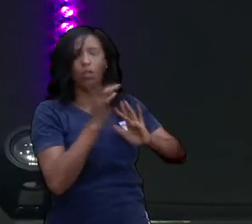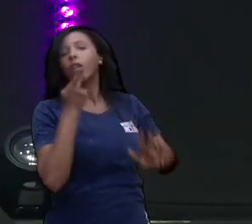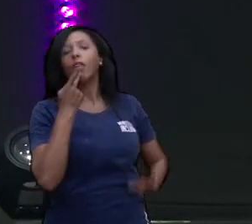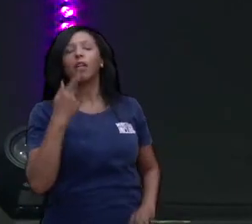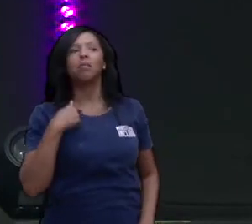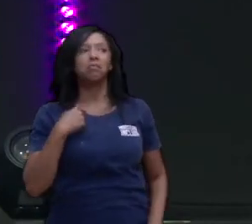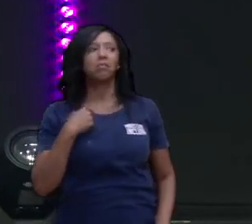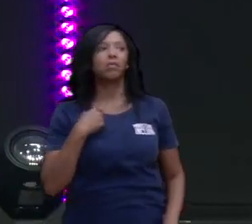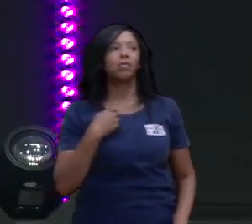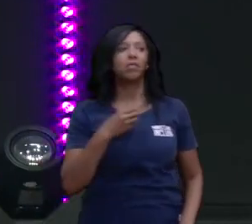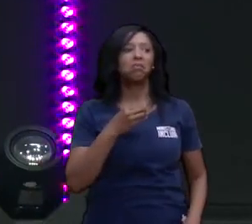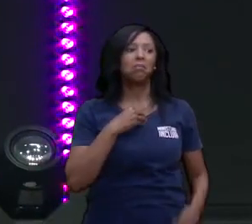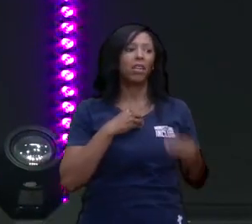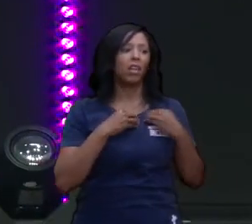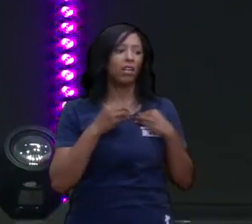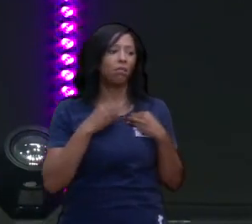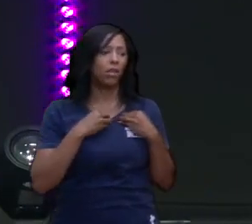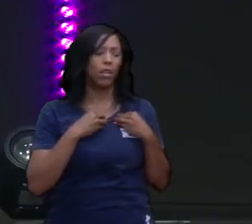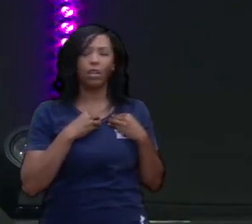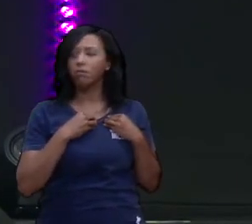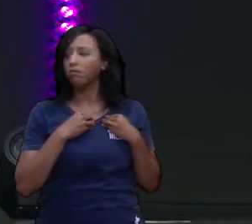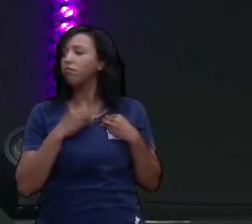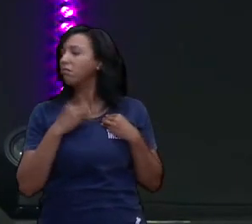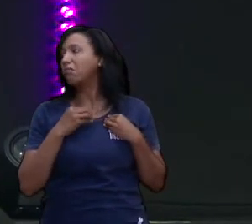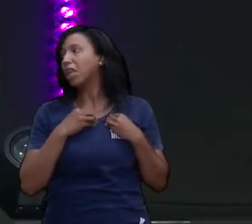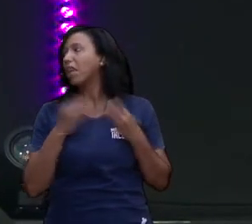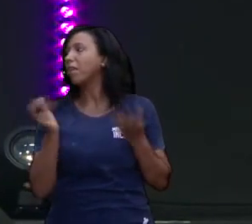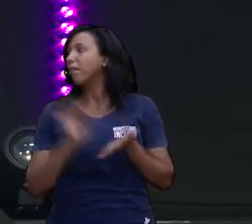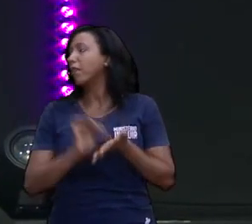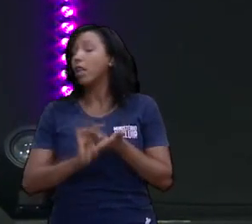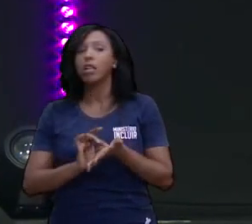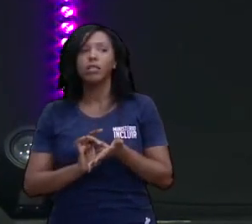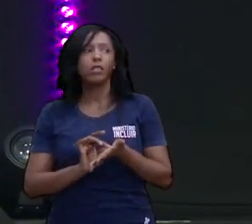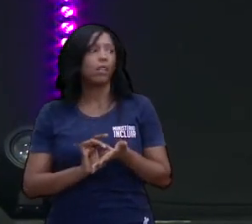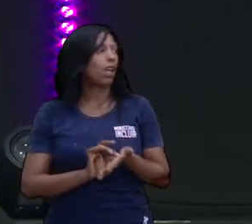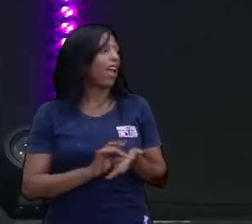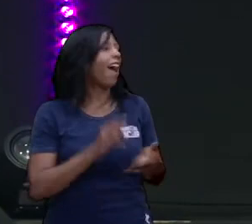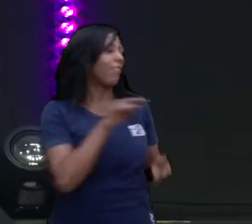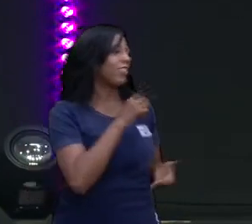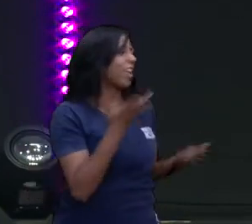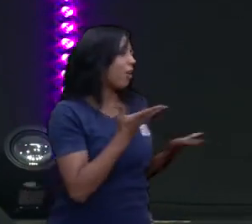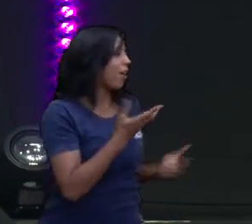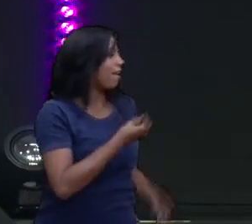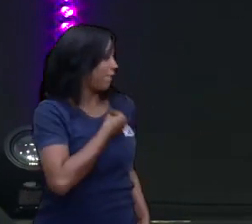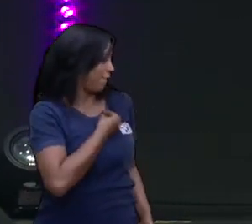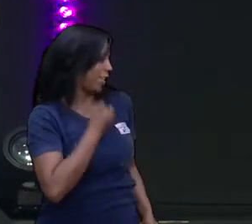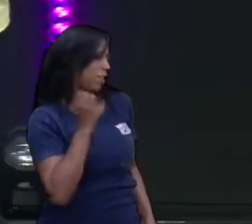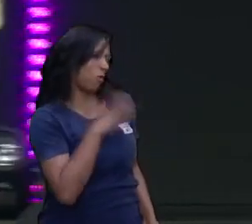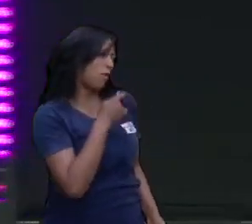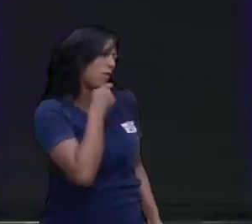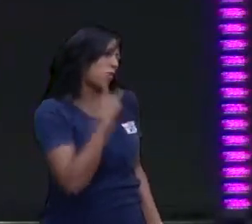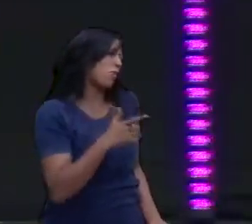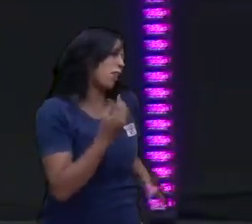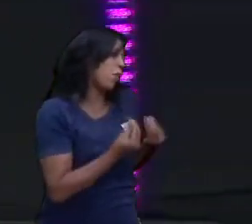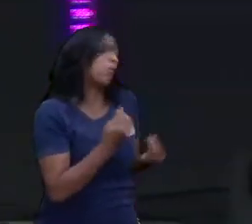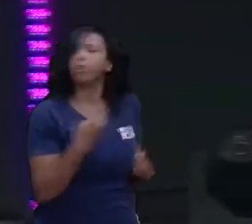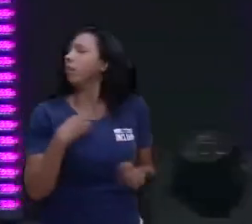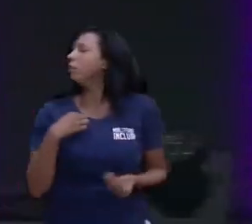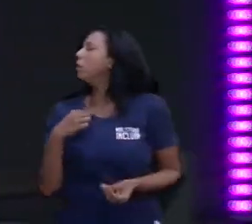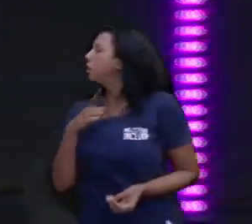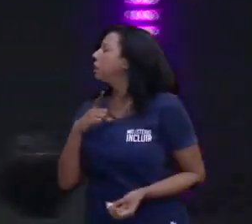você não vai querer agora tem uma vida nova vou falar porque porque não há condenação para quem está em Cristo Jesus